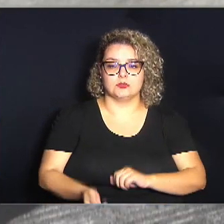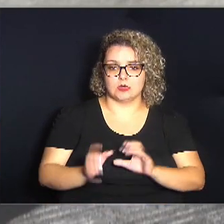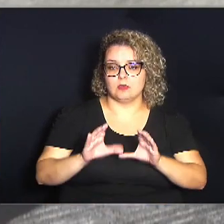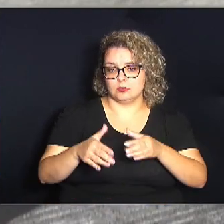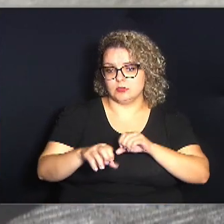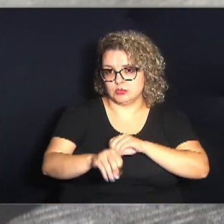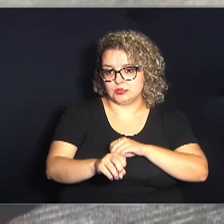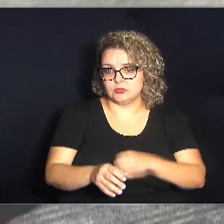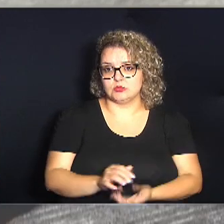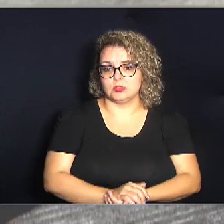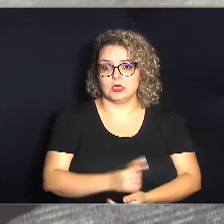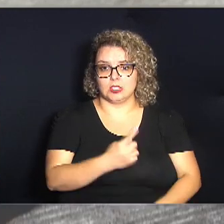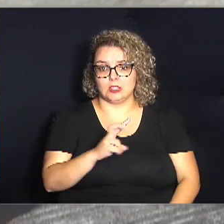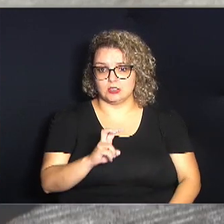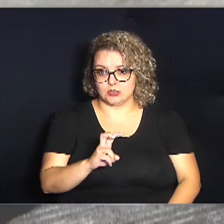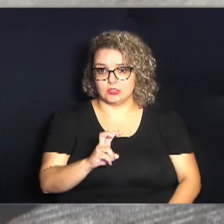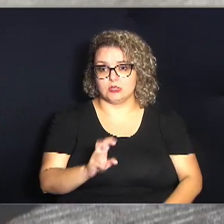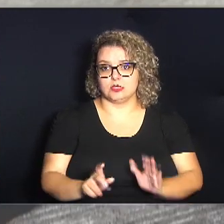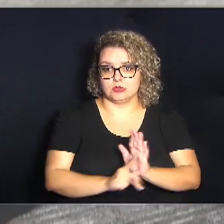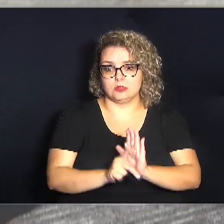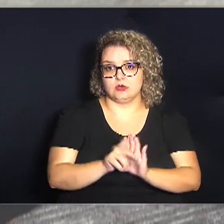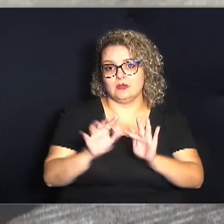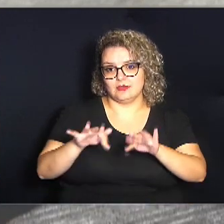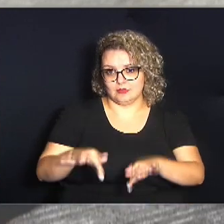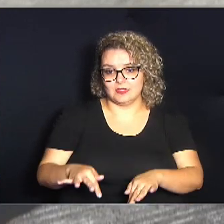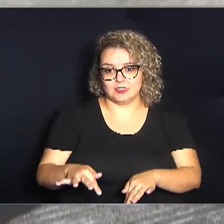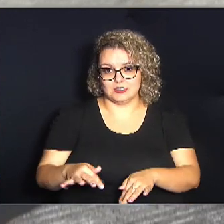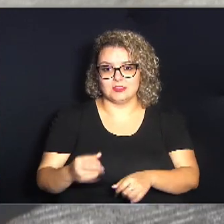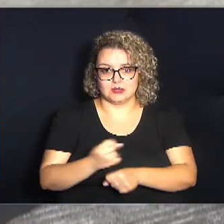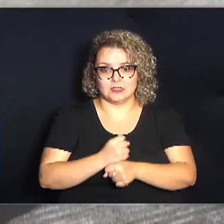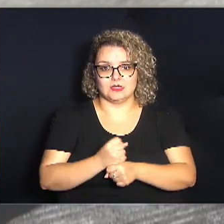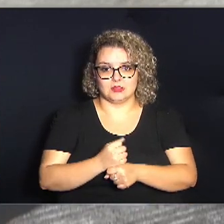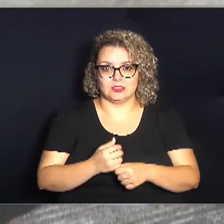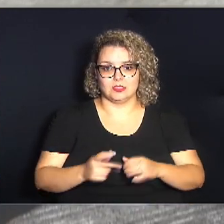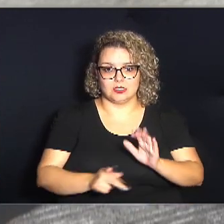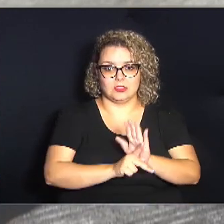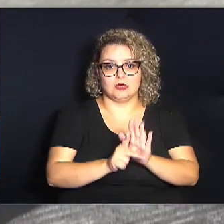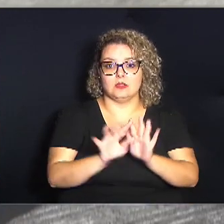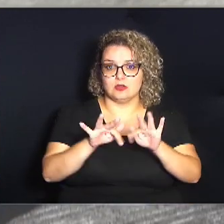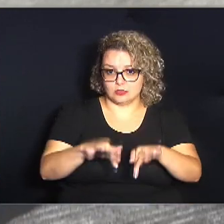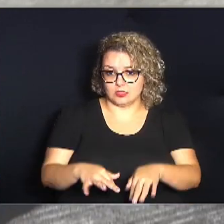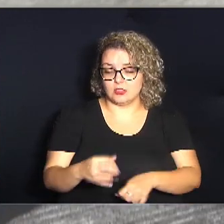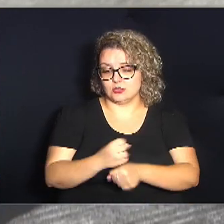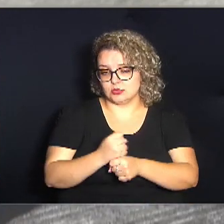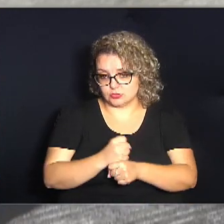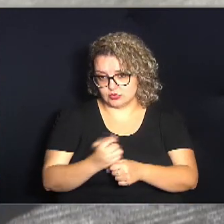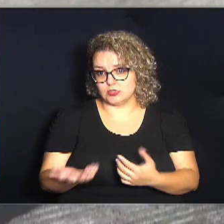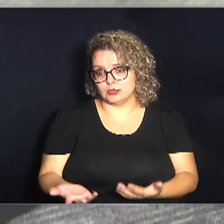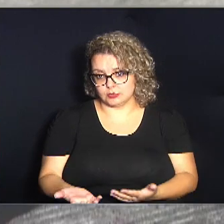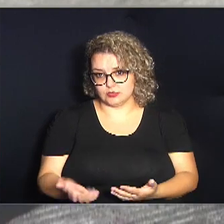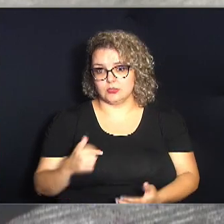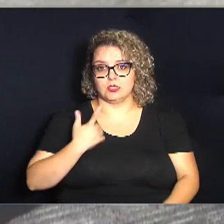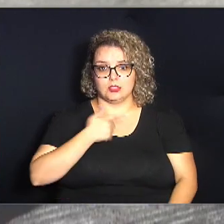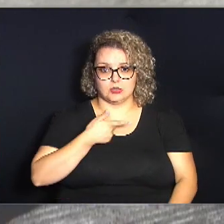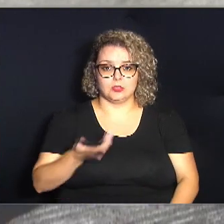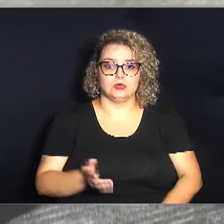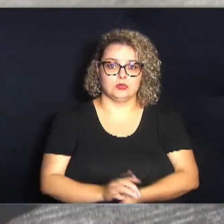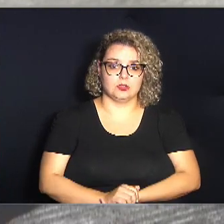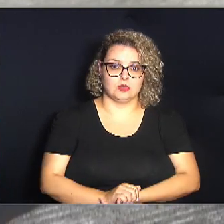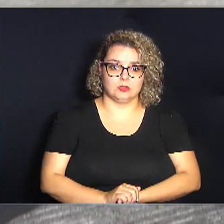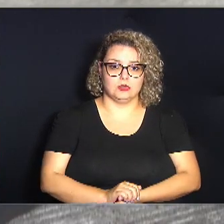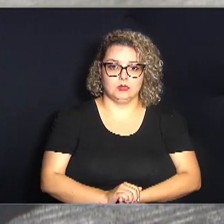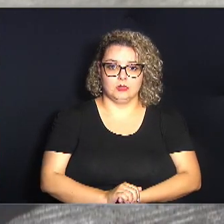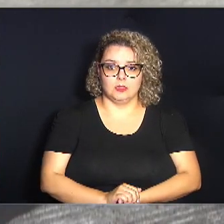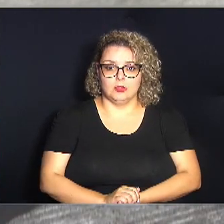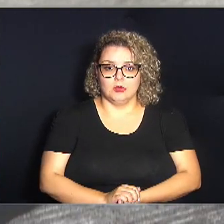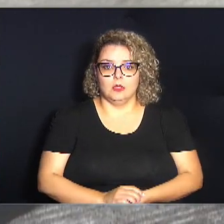está finalizando o ano, e aí esses projetos ficaram mais para agora, para o final do ano. E nós acabamos concentrando ao longo